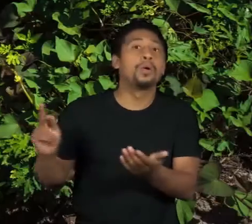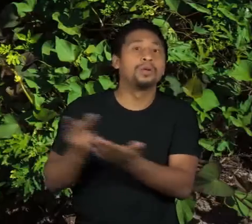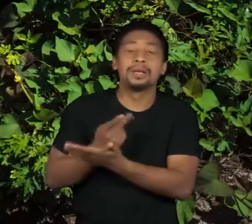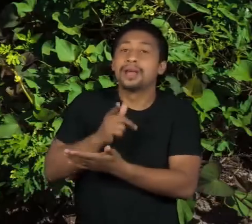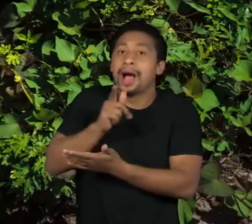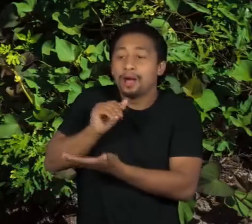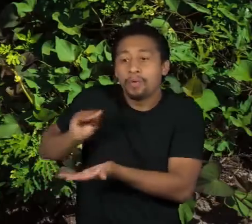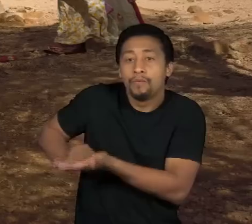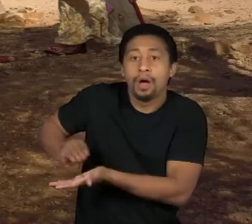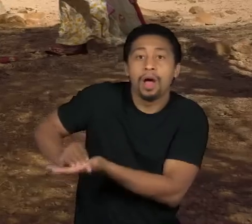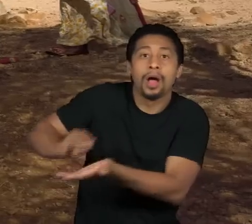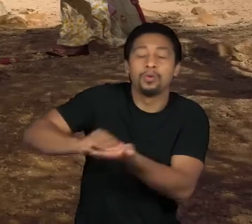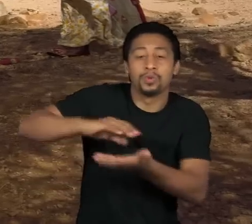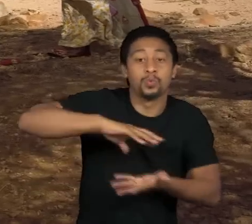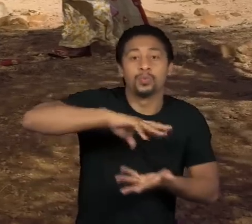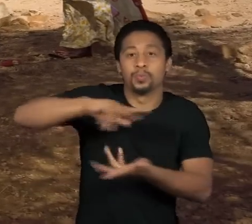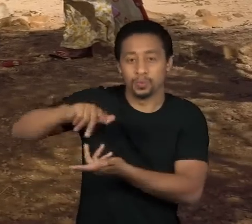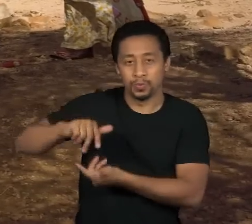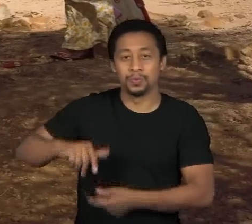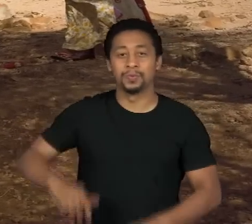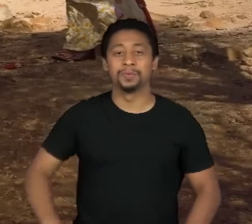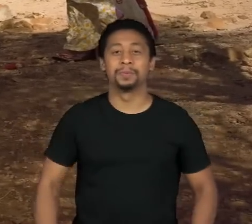atingem famílias no mundo todo.